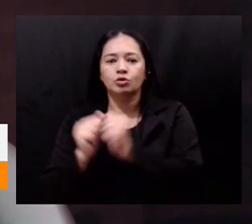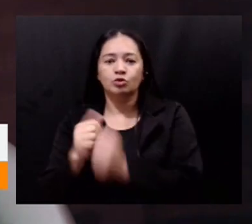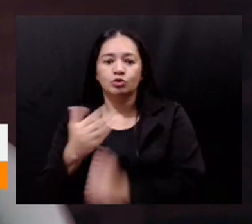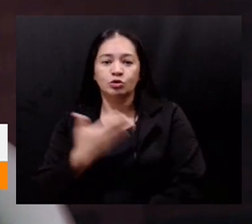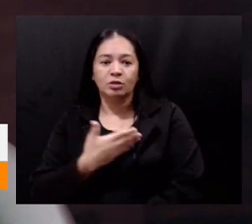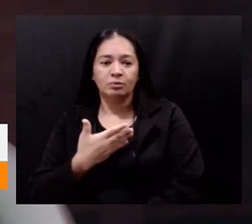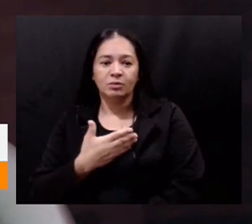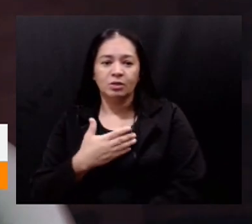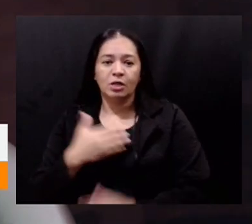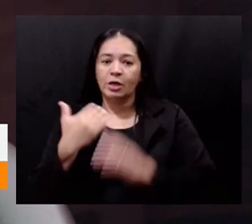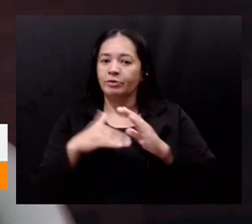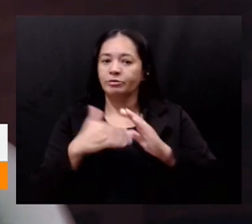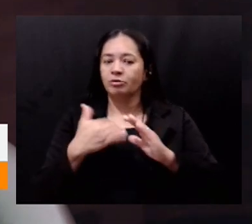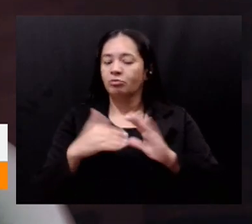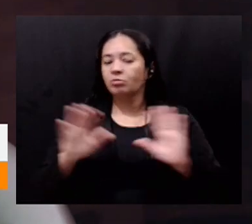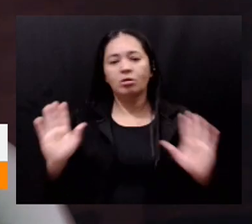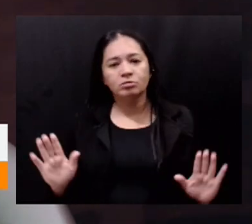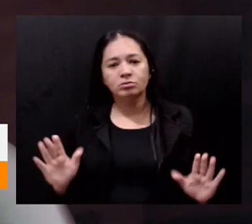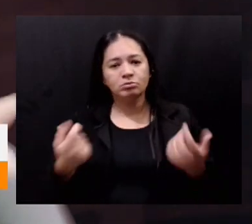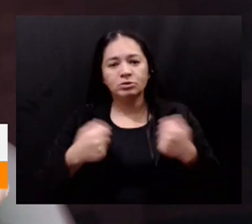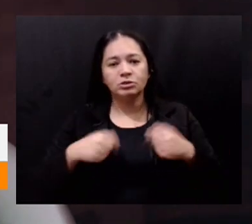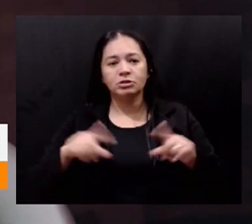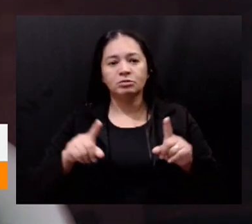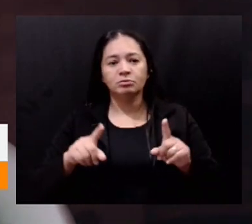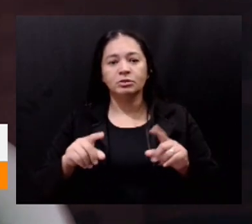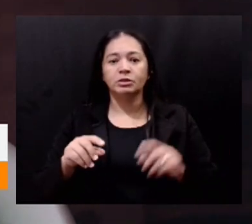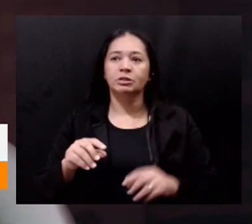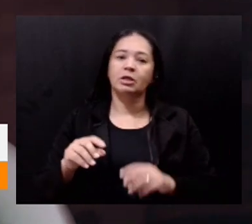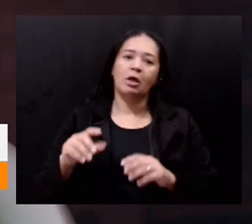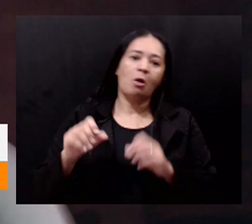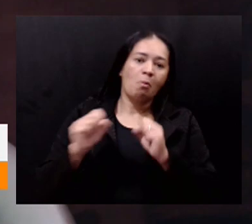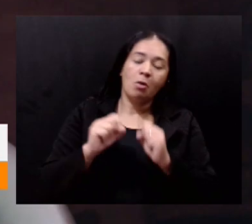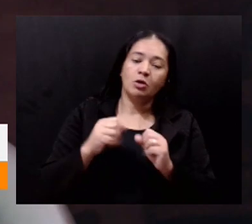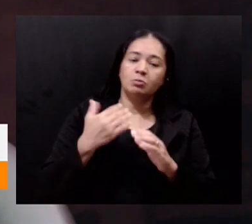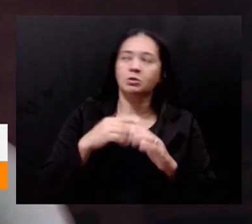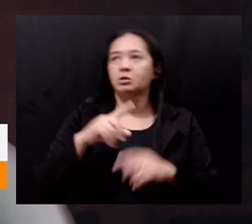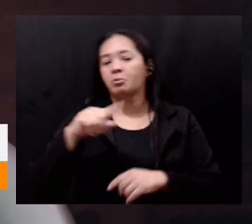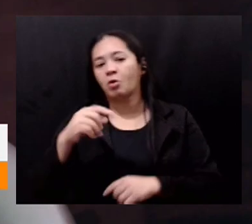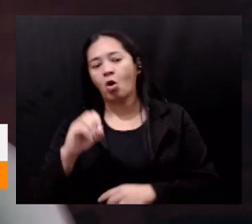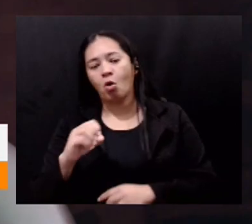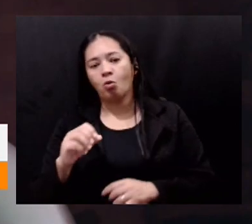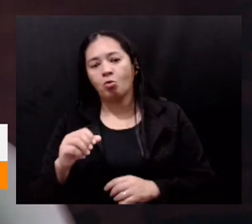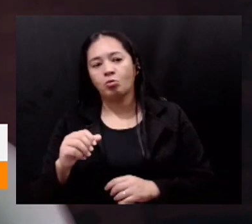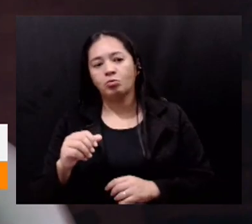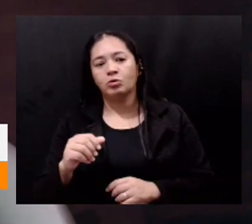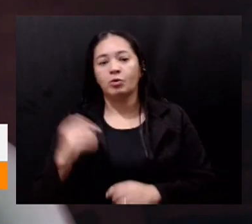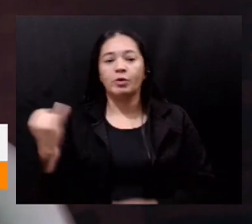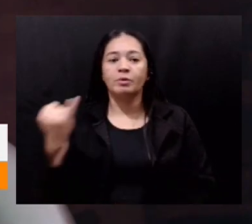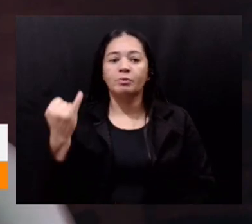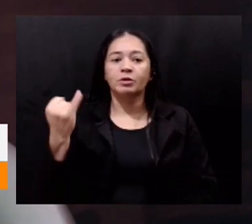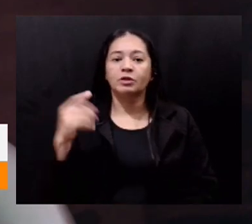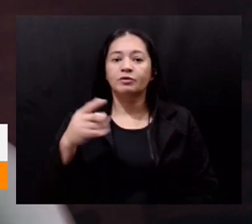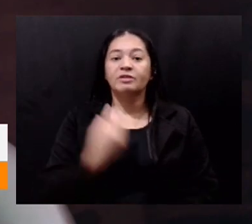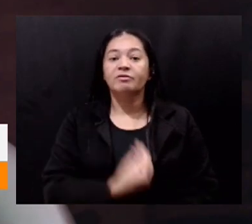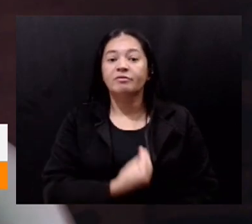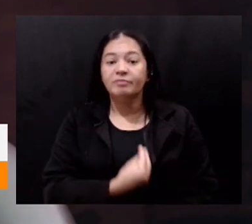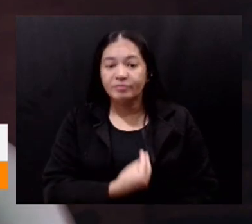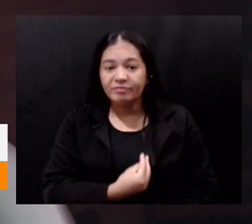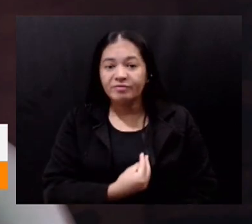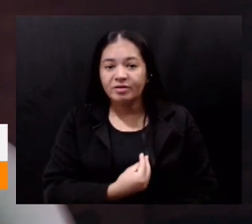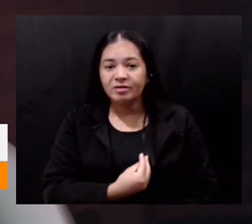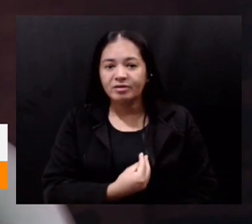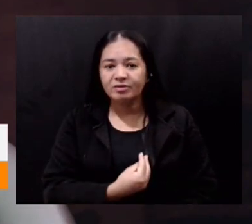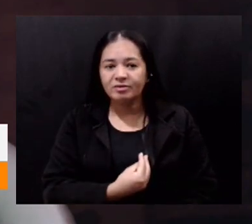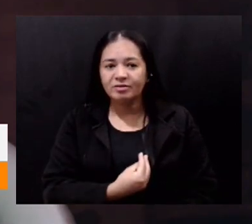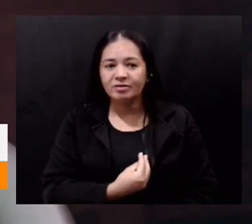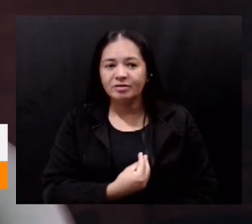legal, e eu posso postar depois, eu posso não postar, o importante é você vivenciar, é você não pegar para você